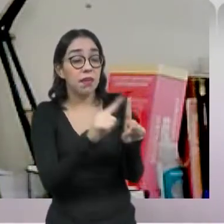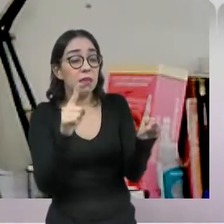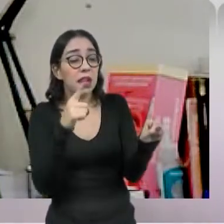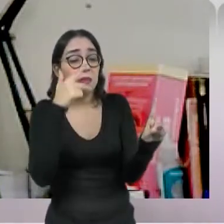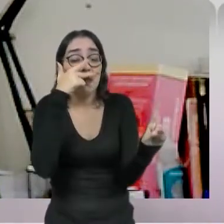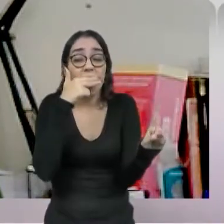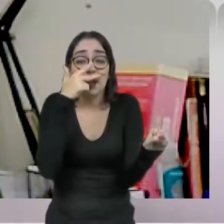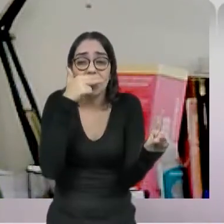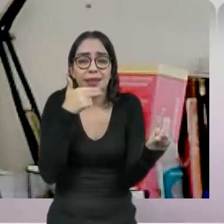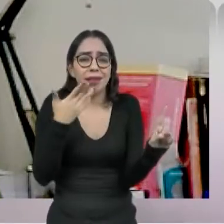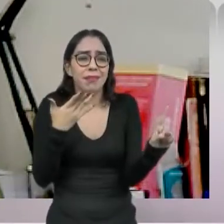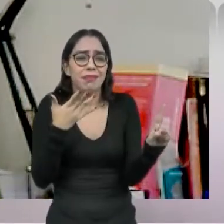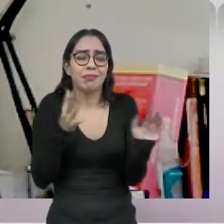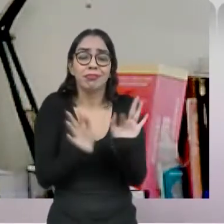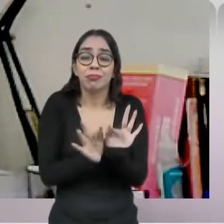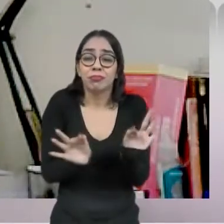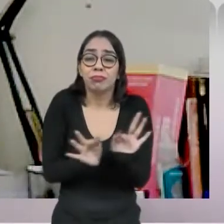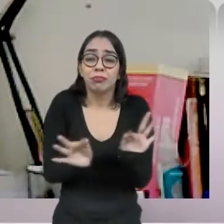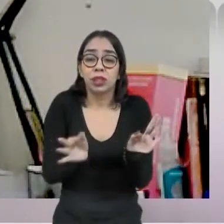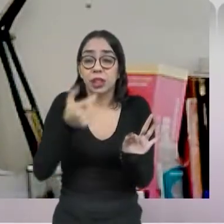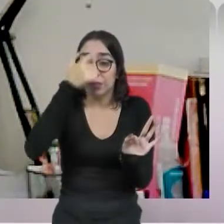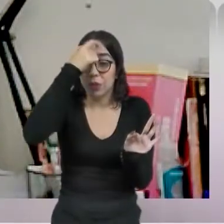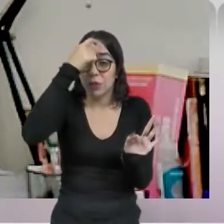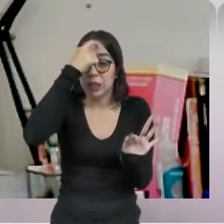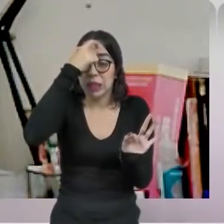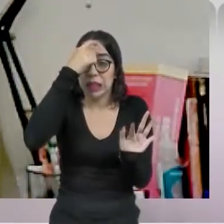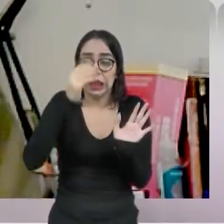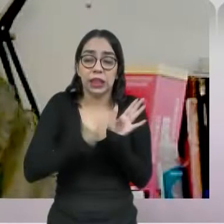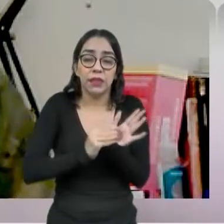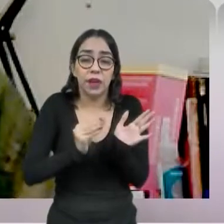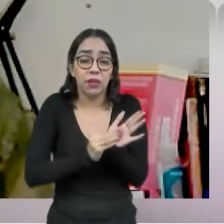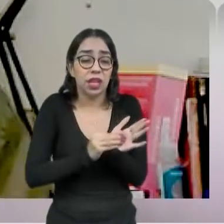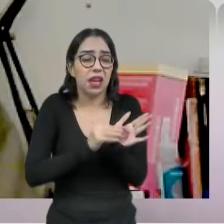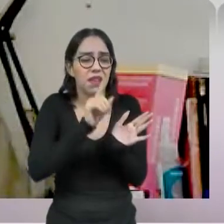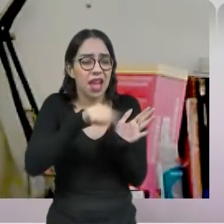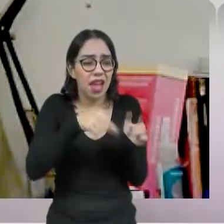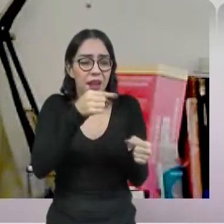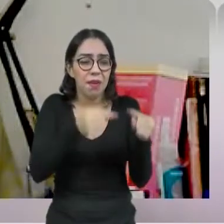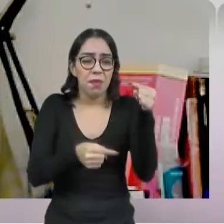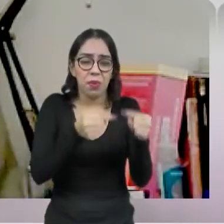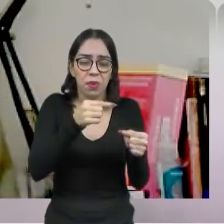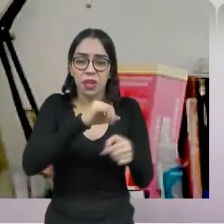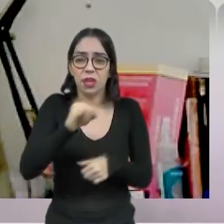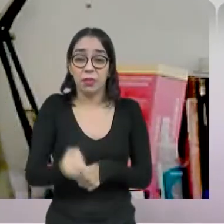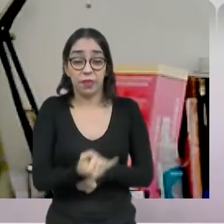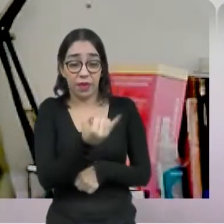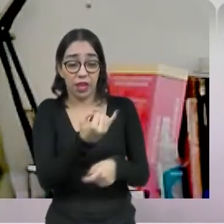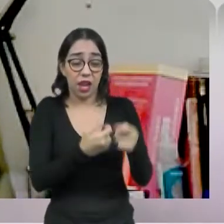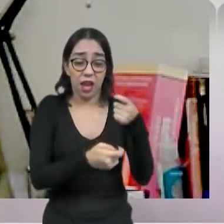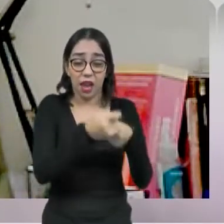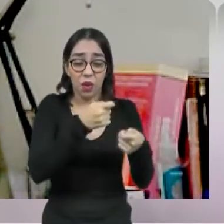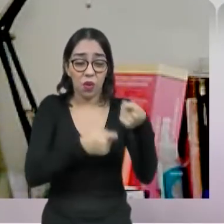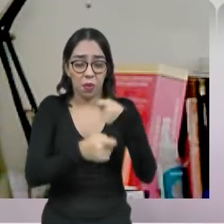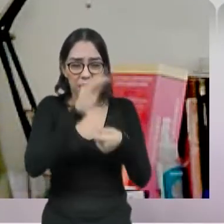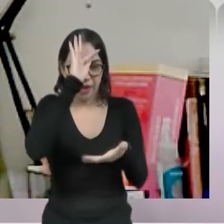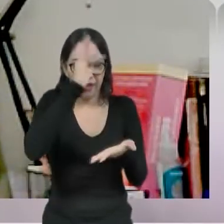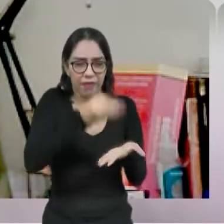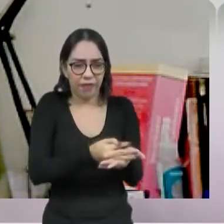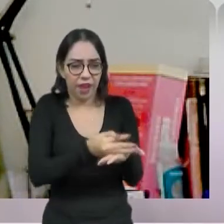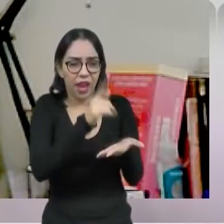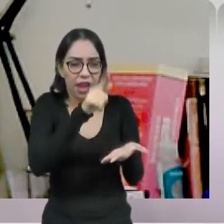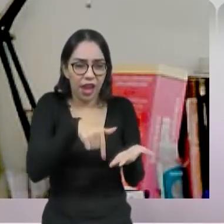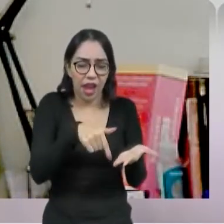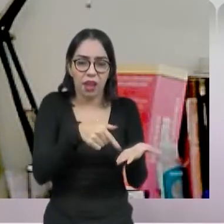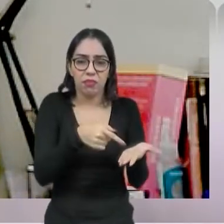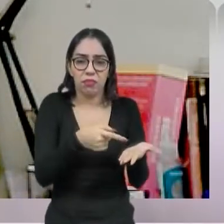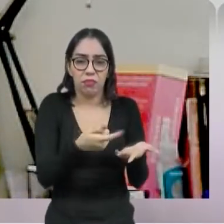da crença popular, o aproveitamento político dessa fé e o aproveitamento econômico, né, da fé